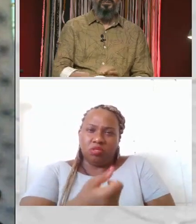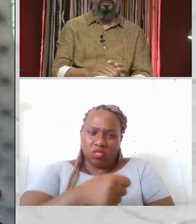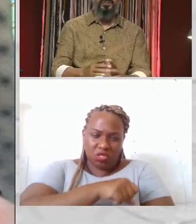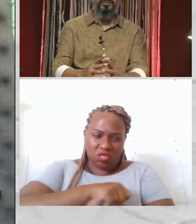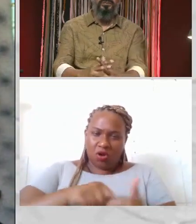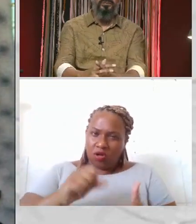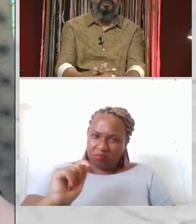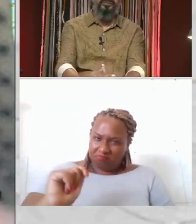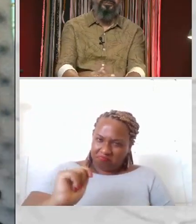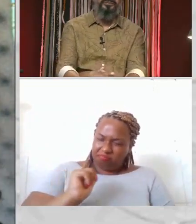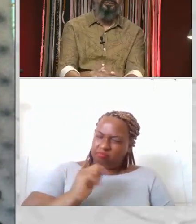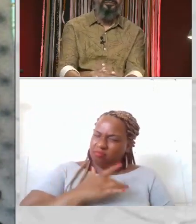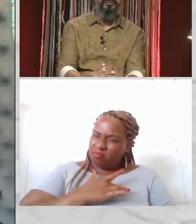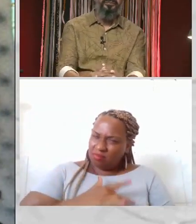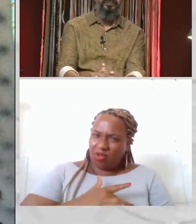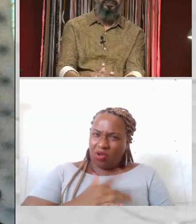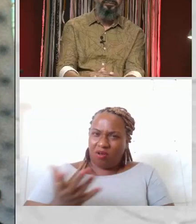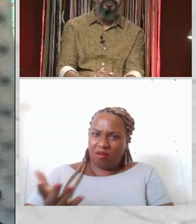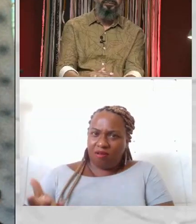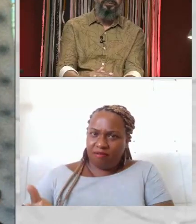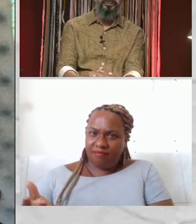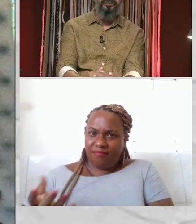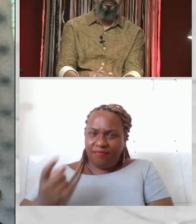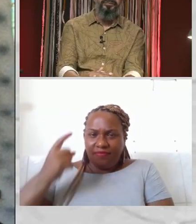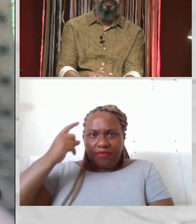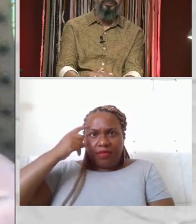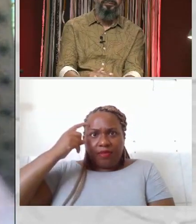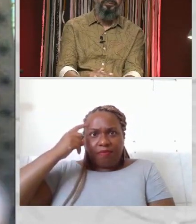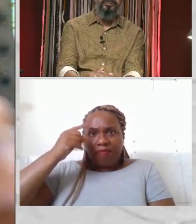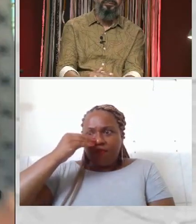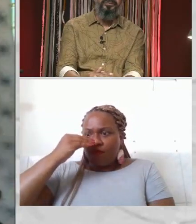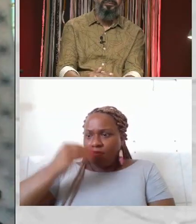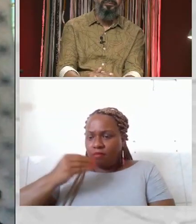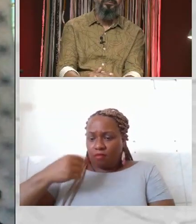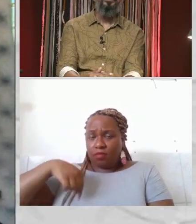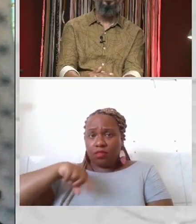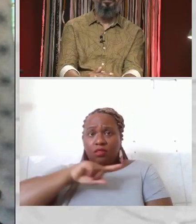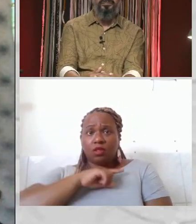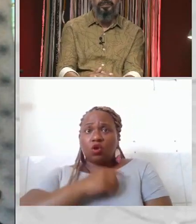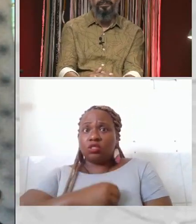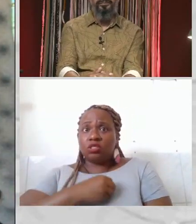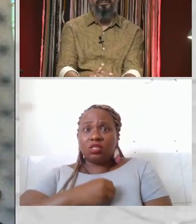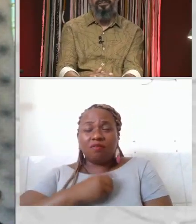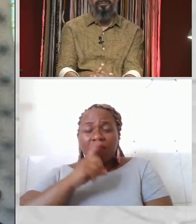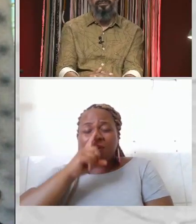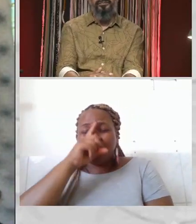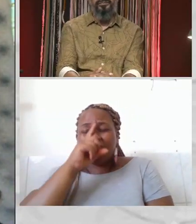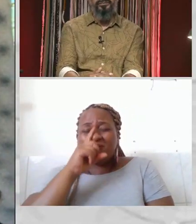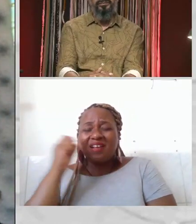ignorando que nós estávamos vivendo uma calamidade pública,